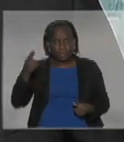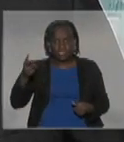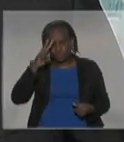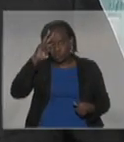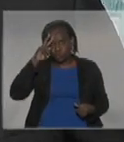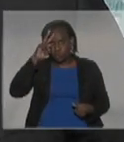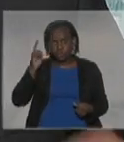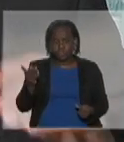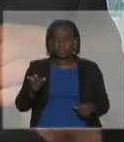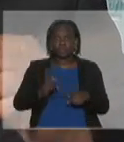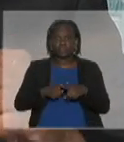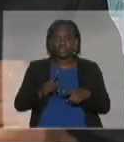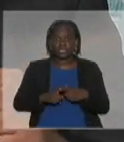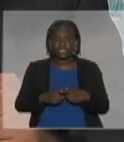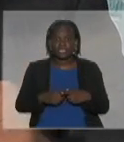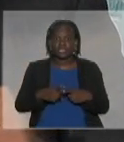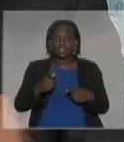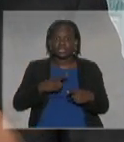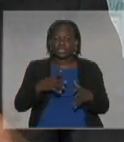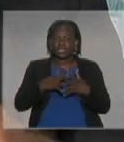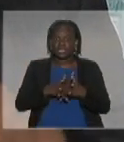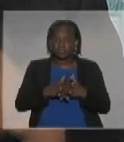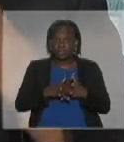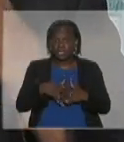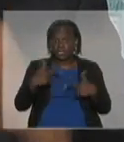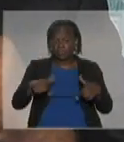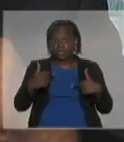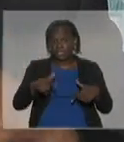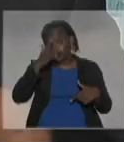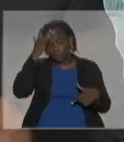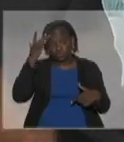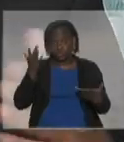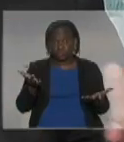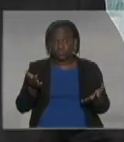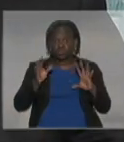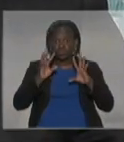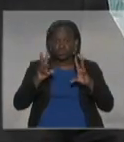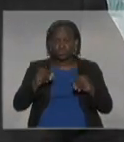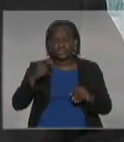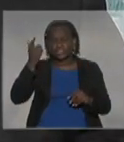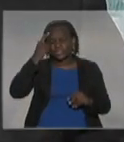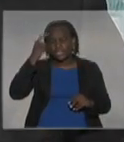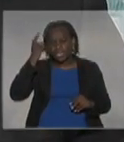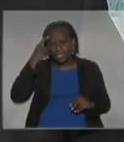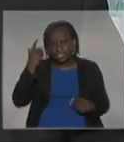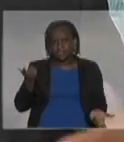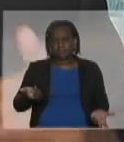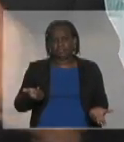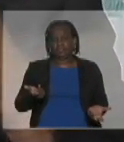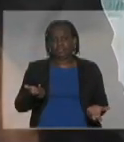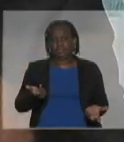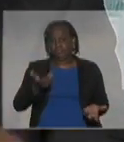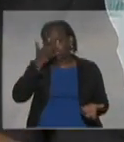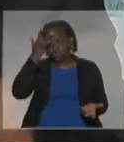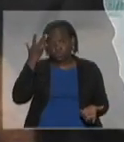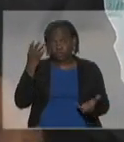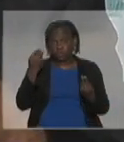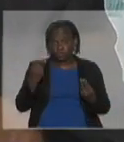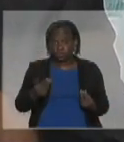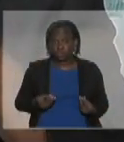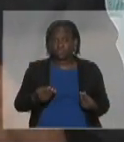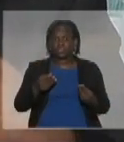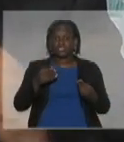esse aumento brutal. Ela tem interferência, inclusive, no emprego. Todo mundo está careca de saber que em